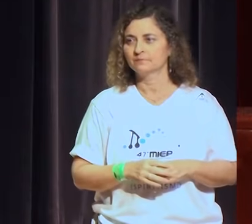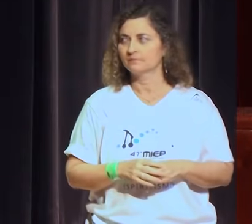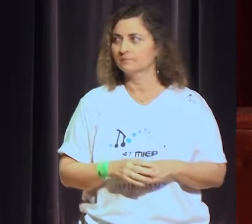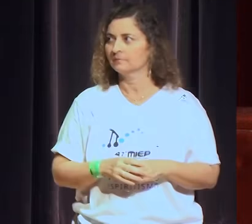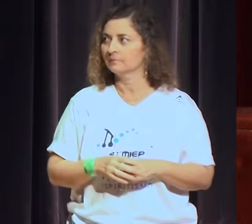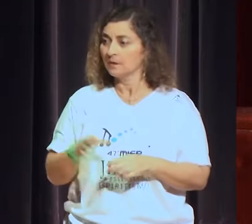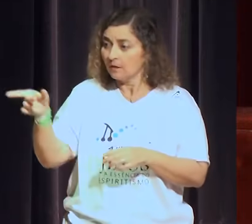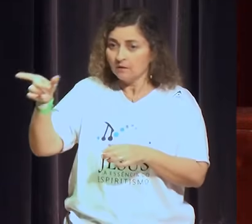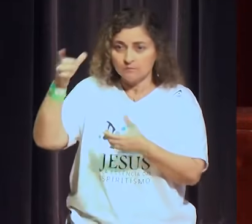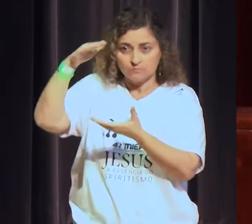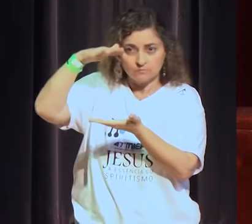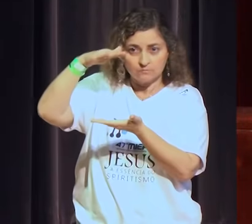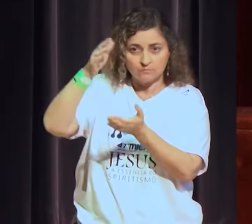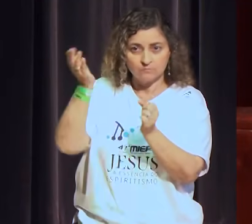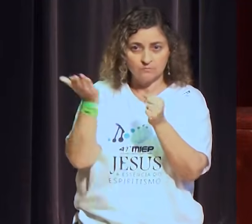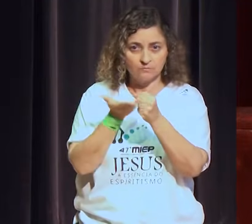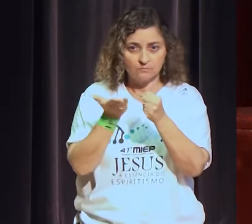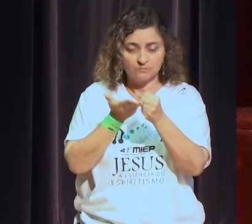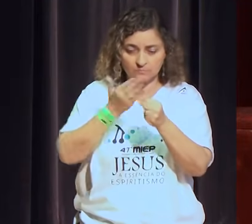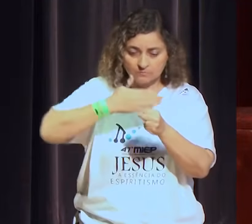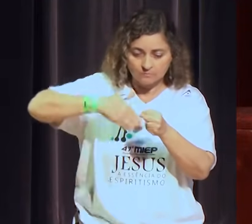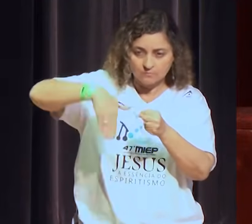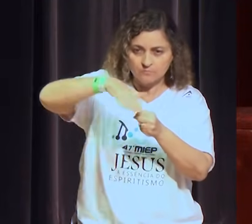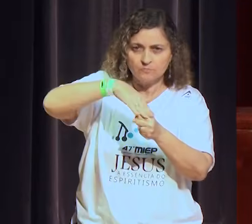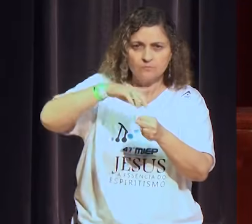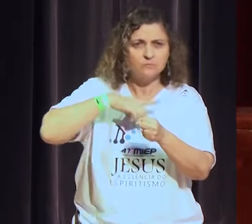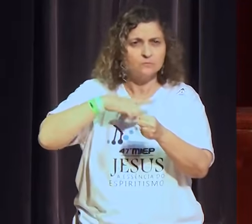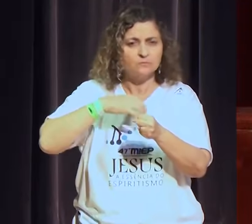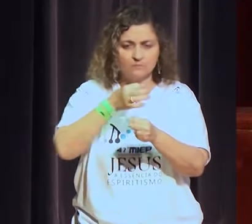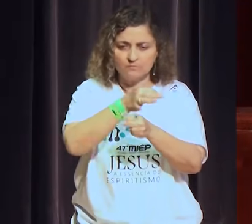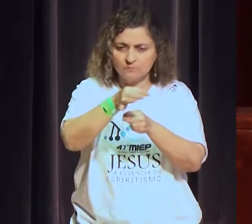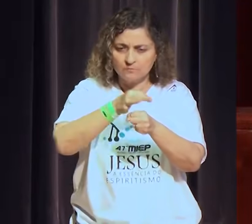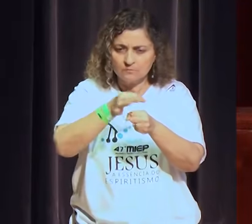Tudo isso aqui constituído de átomos. Até aí tudo bem?